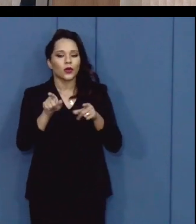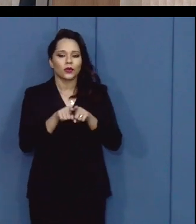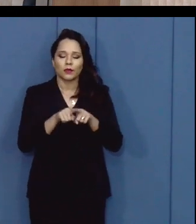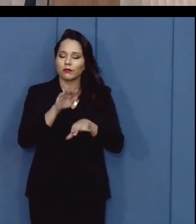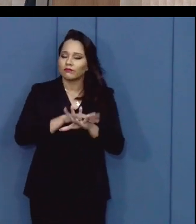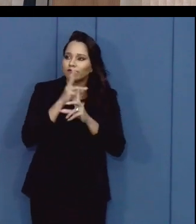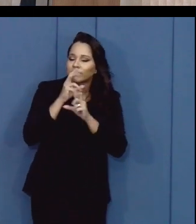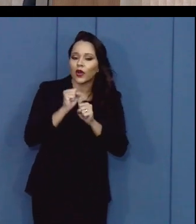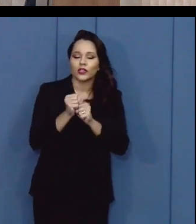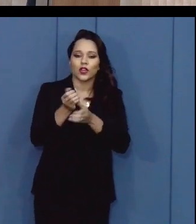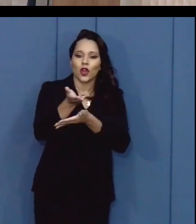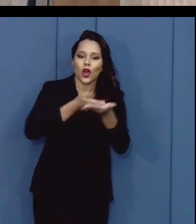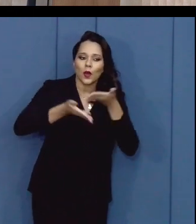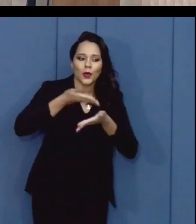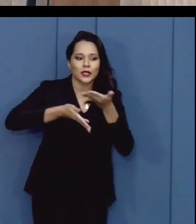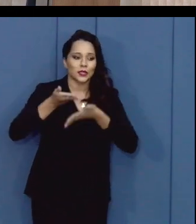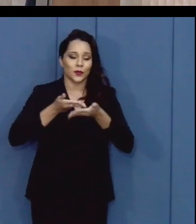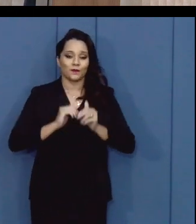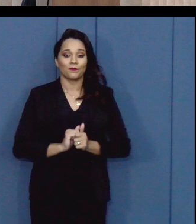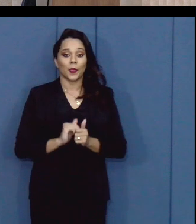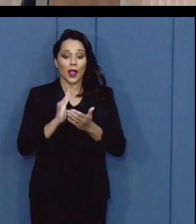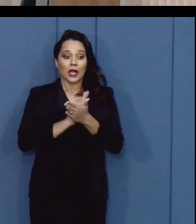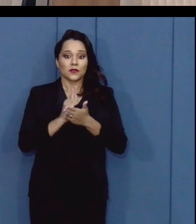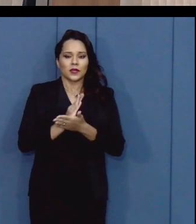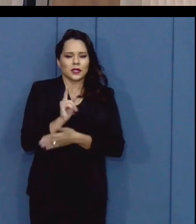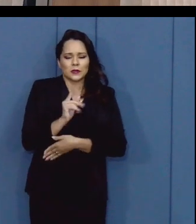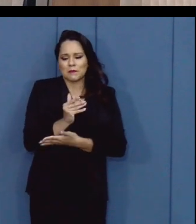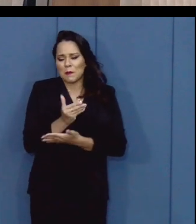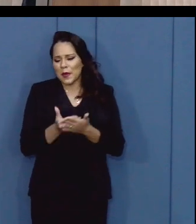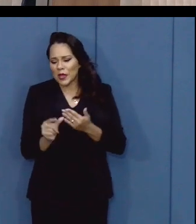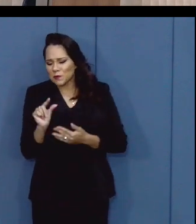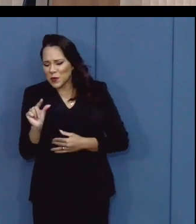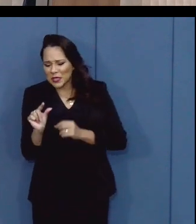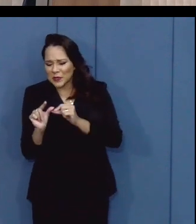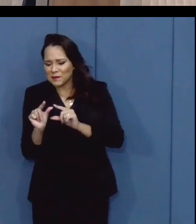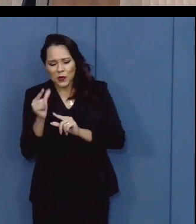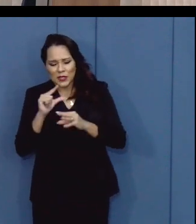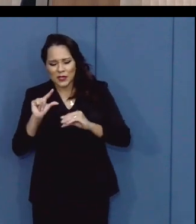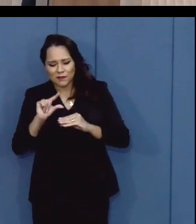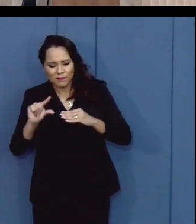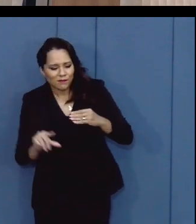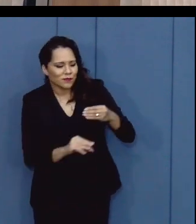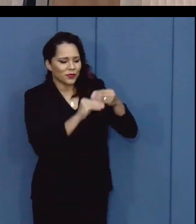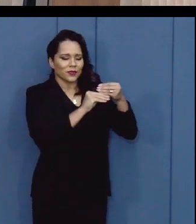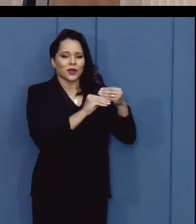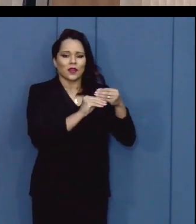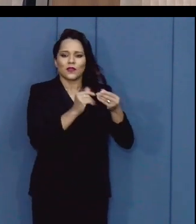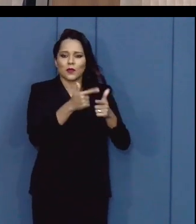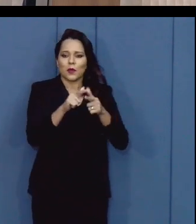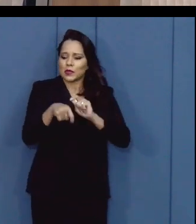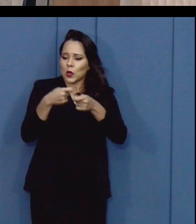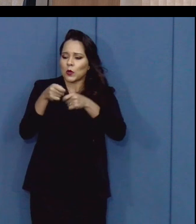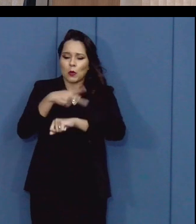de forma fortíssima, colaboração. Às vezes a gente perde um pouquinho para dar um pouquinho mais para o outro, e aquela perda não vai causar